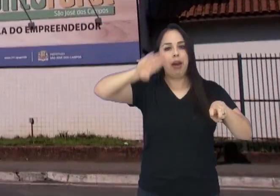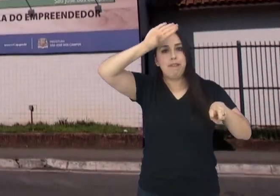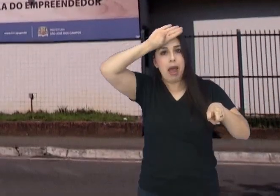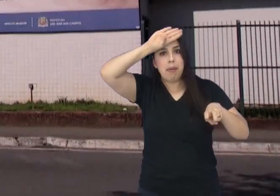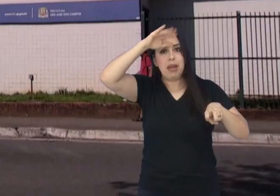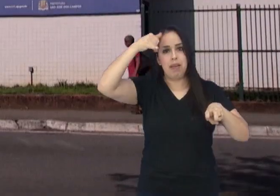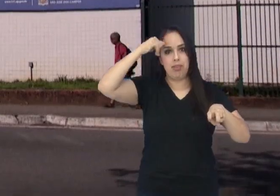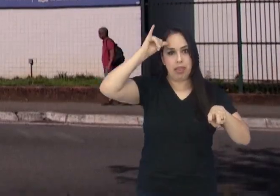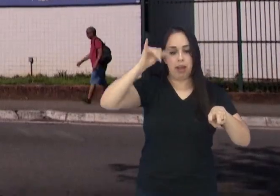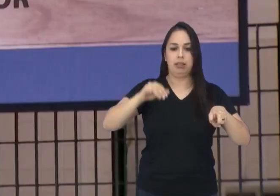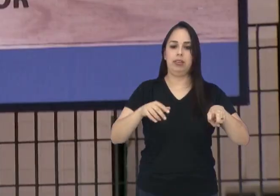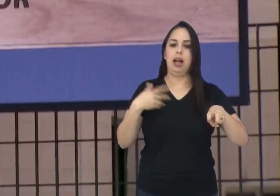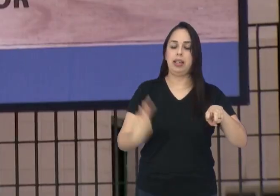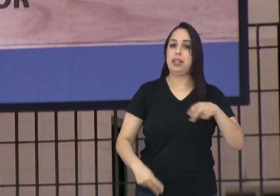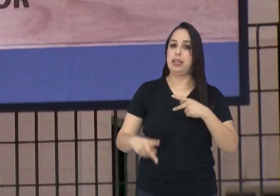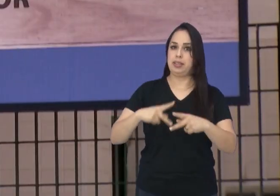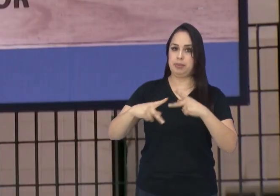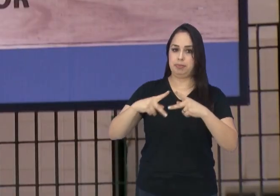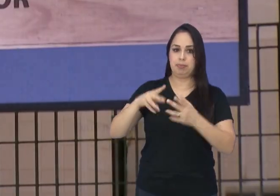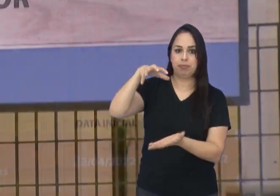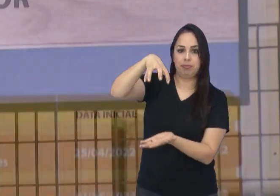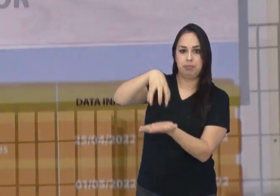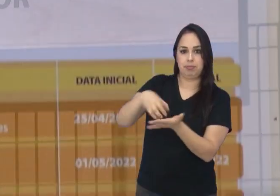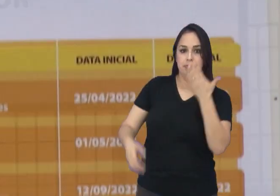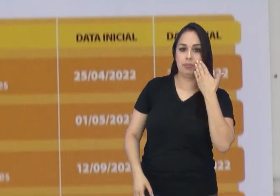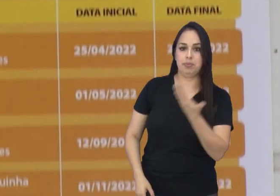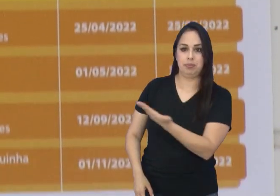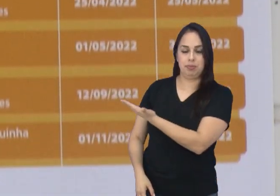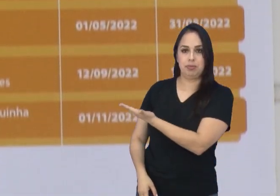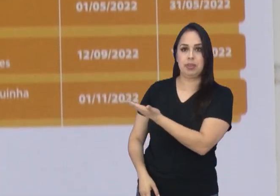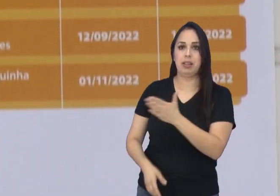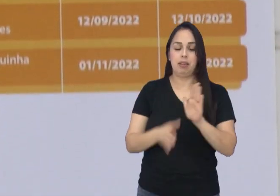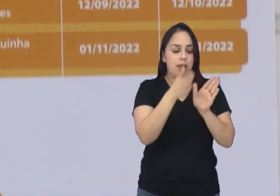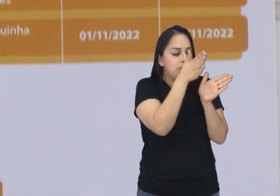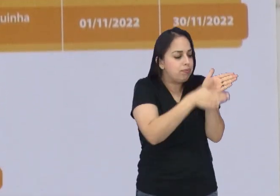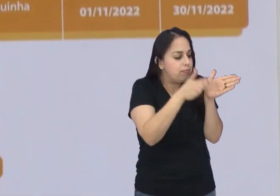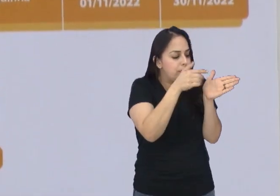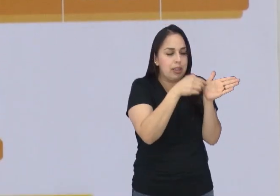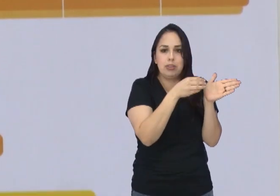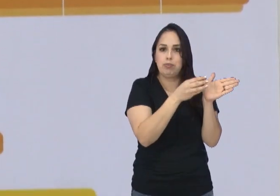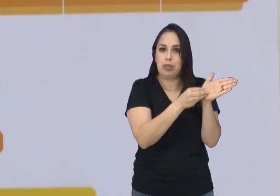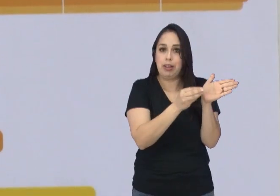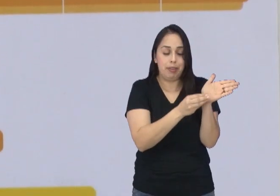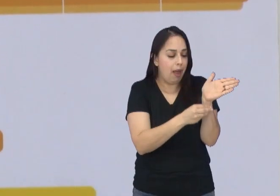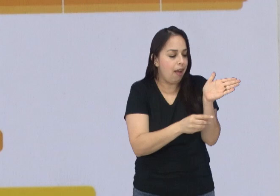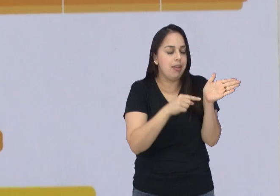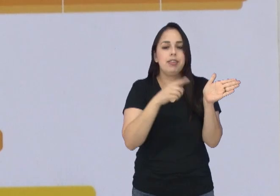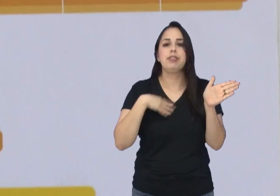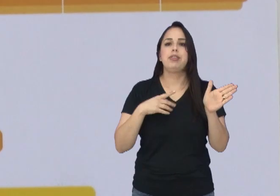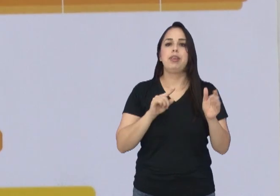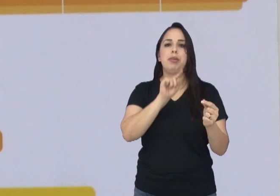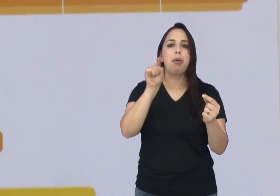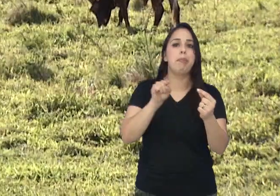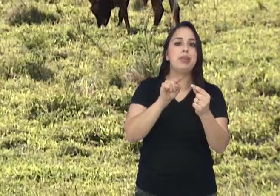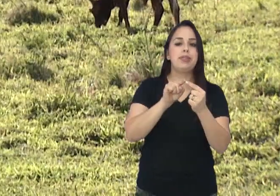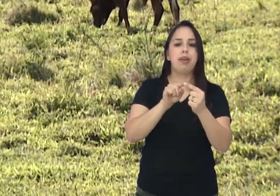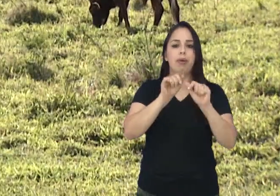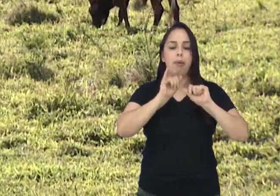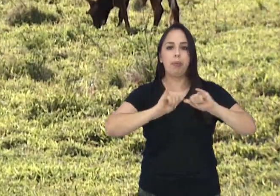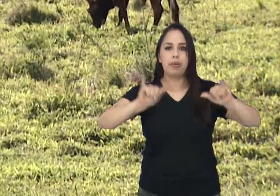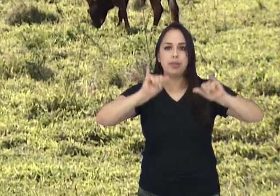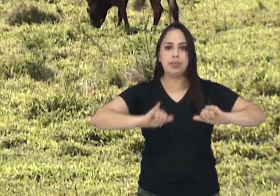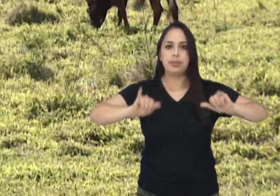São José dos Campos, o ponto rural está com um calendário vacinal em andamento e o objetivo da campanha é atender os